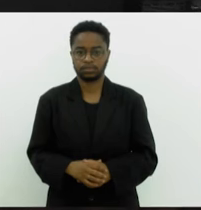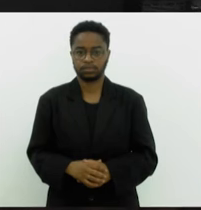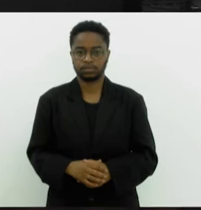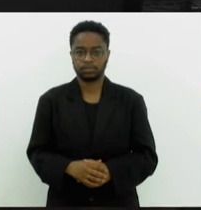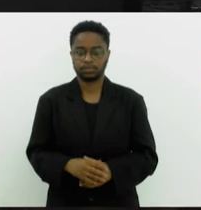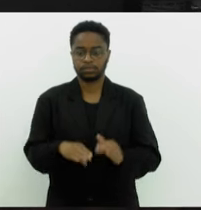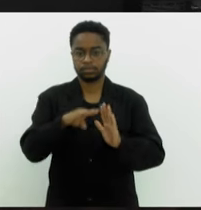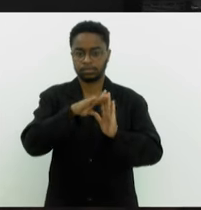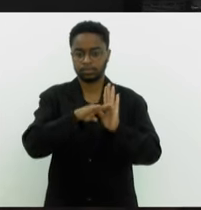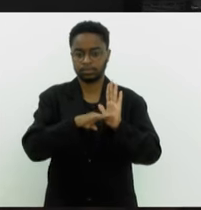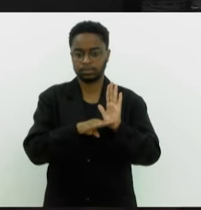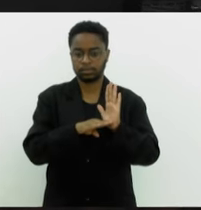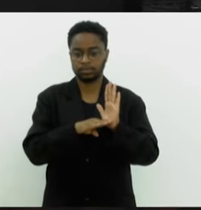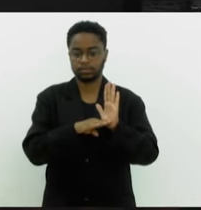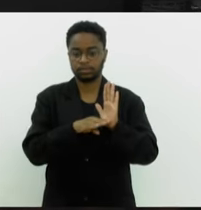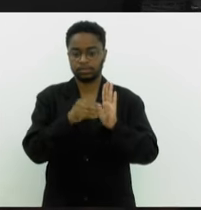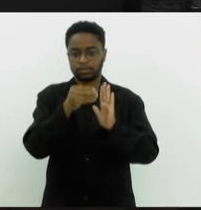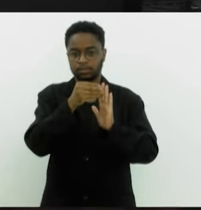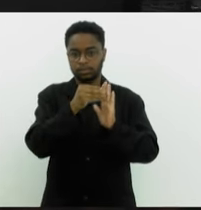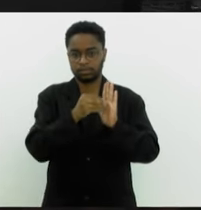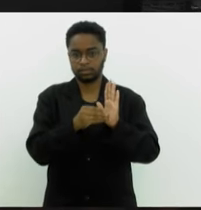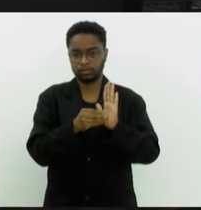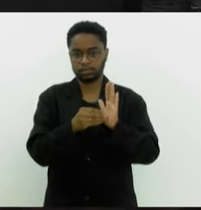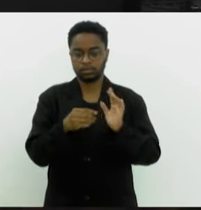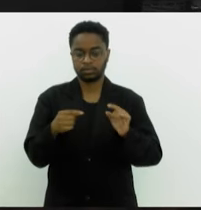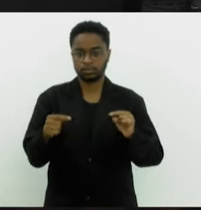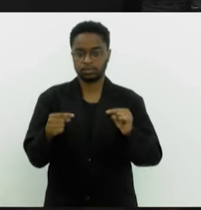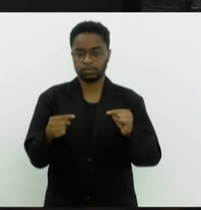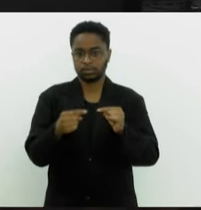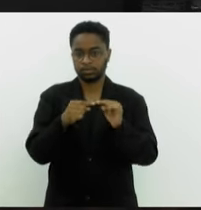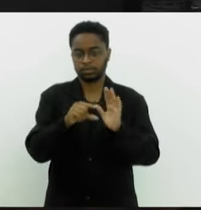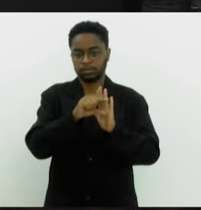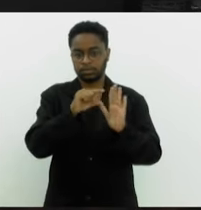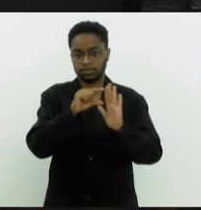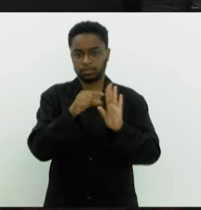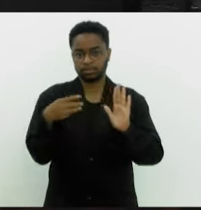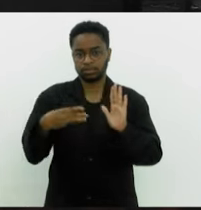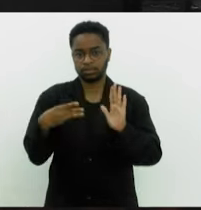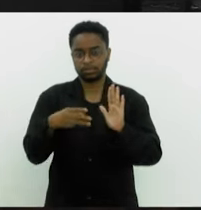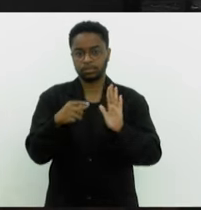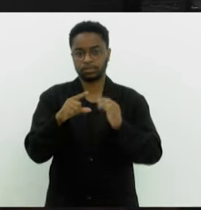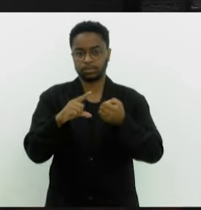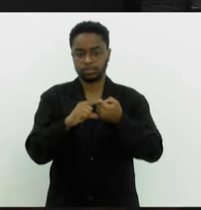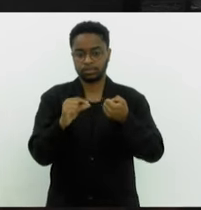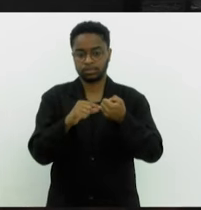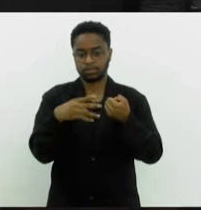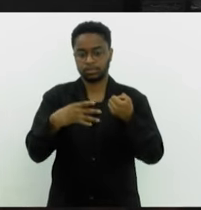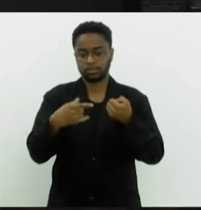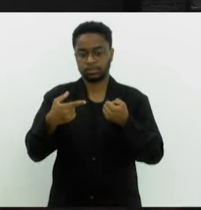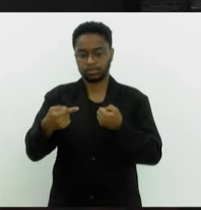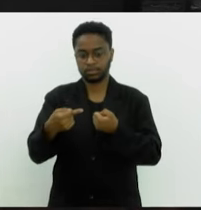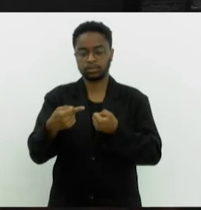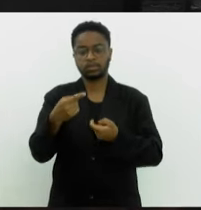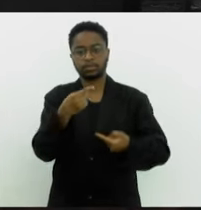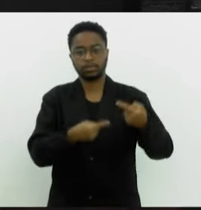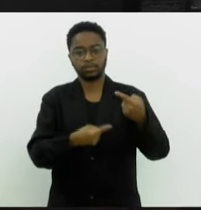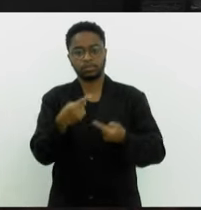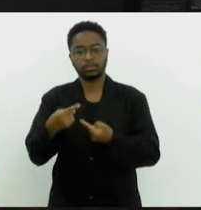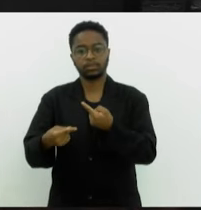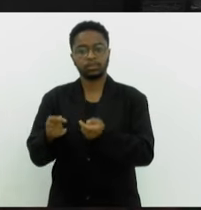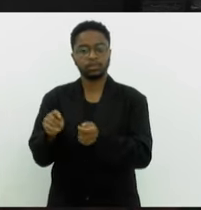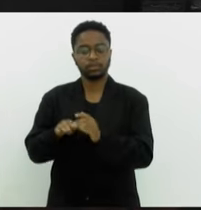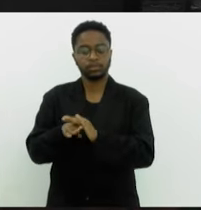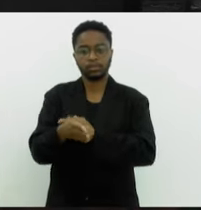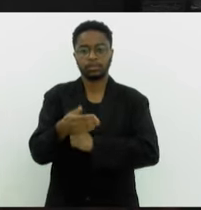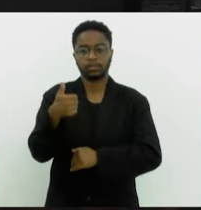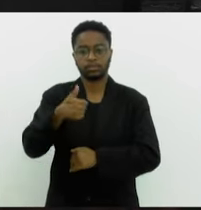Incluídos na ordem do dia, de acordo com o parágrafo 3º do artigo 47 do Regimento Interno, em tramitação ordinária, em votação,